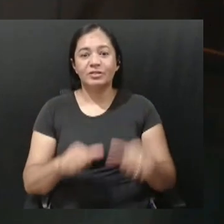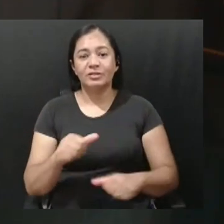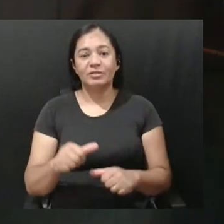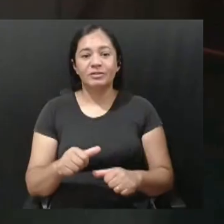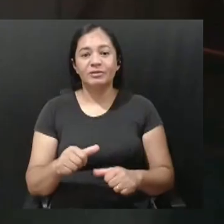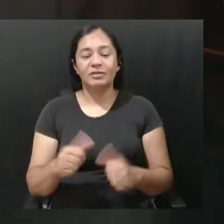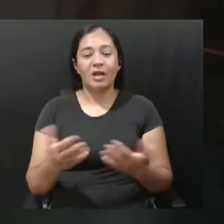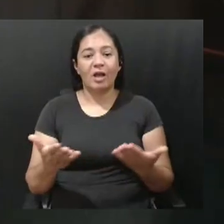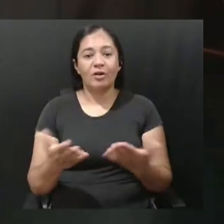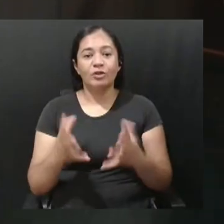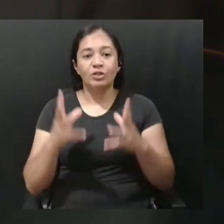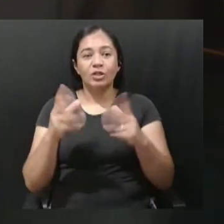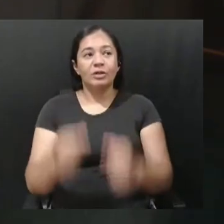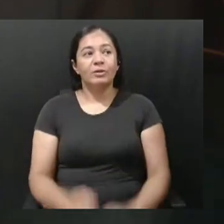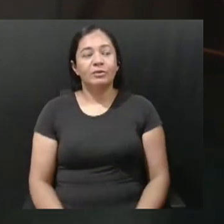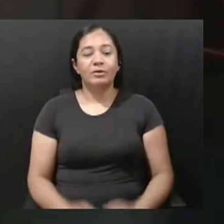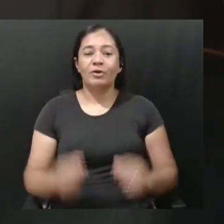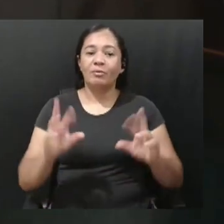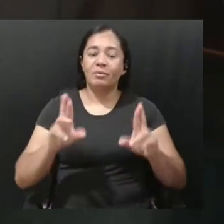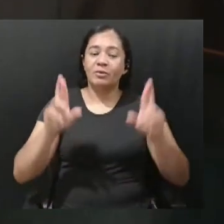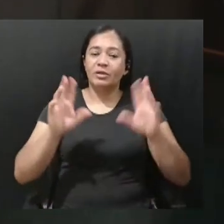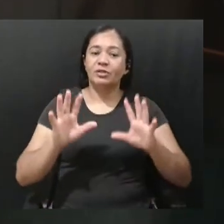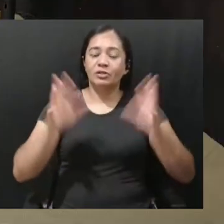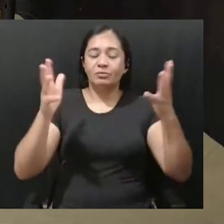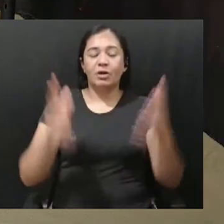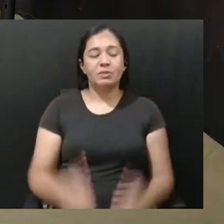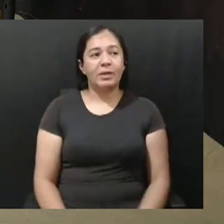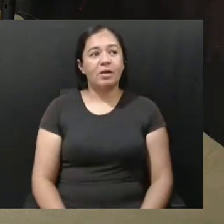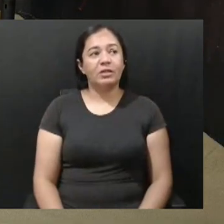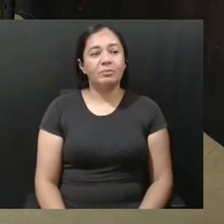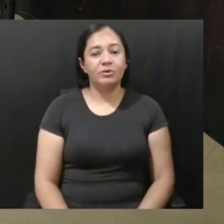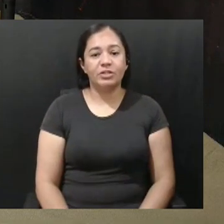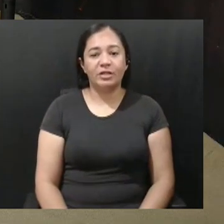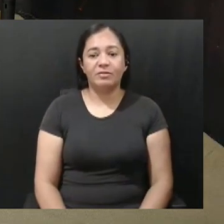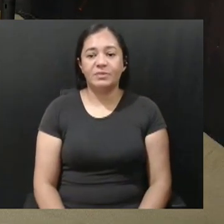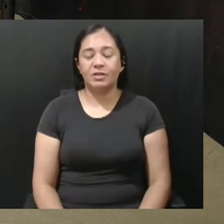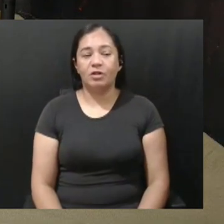comemorando junto. Então é importante, de repente, a gente dar o braço a torcer, Luiz. Uhum.